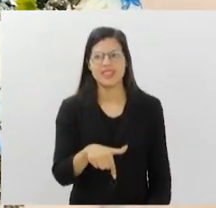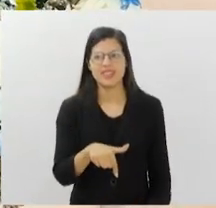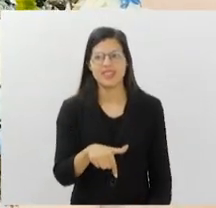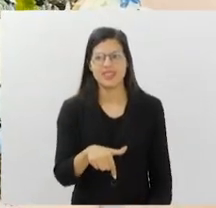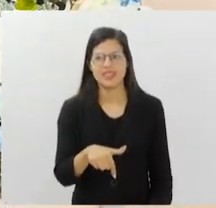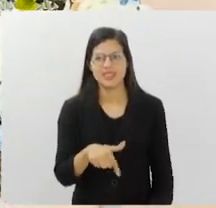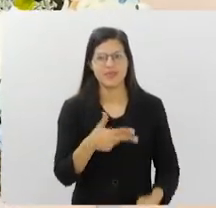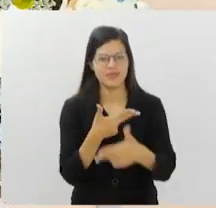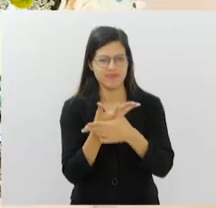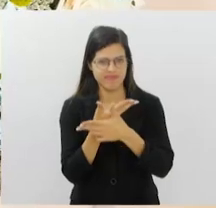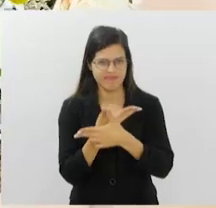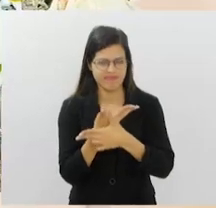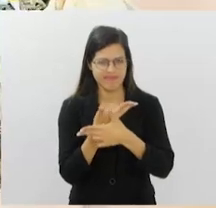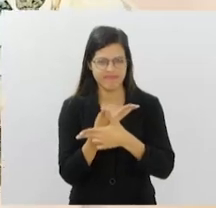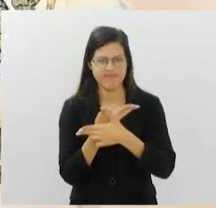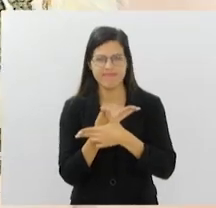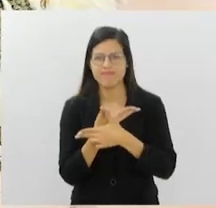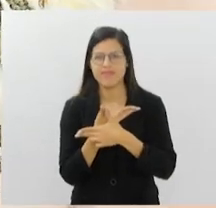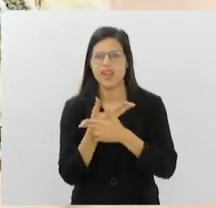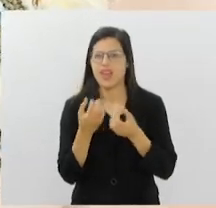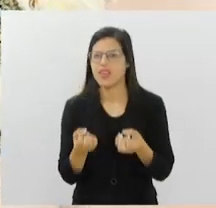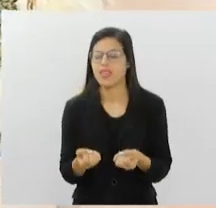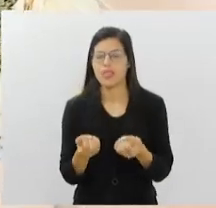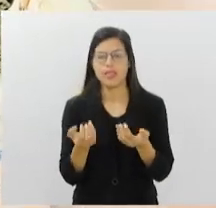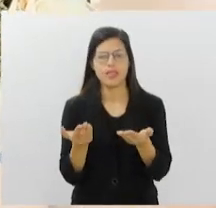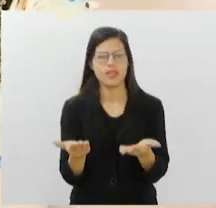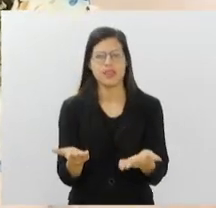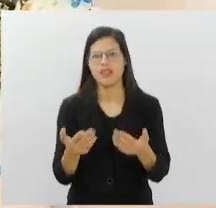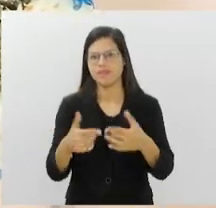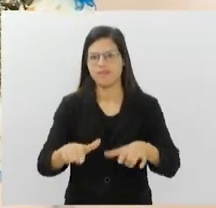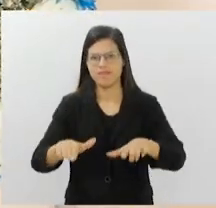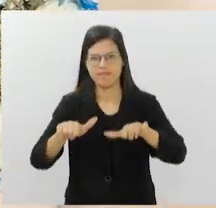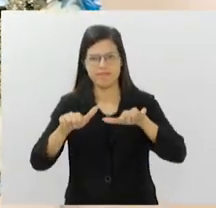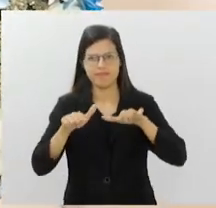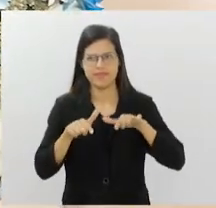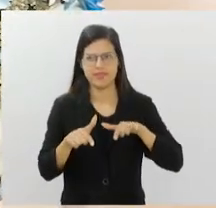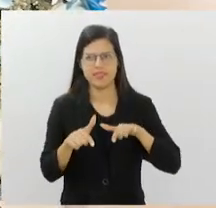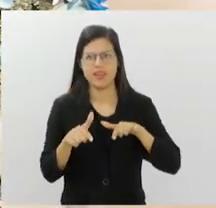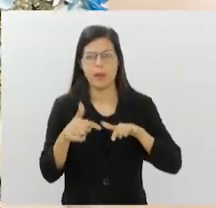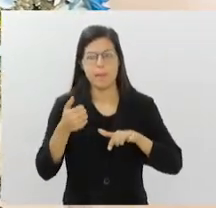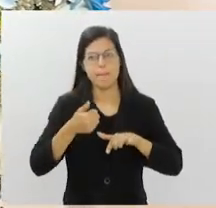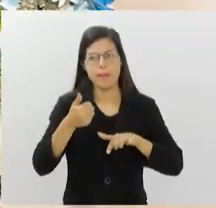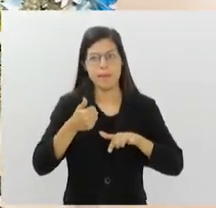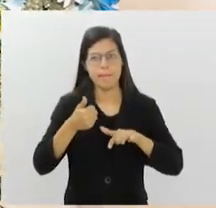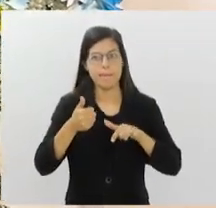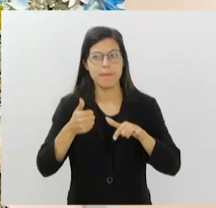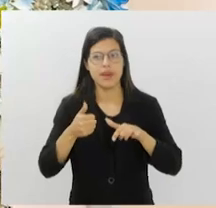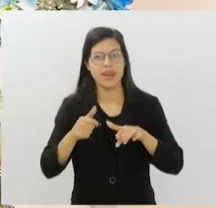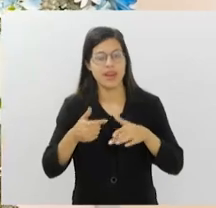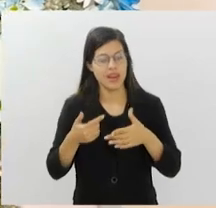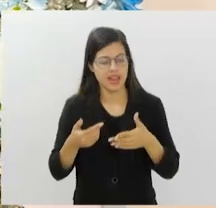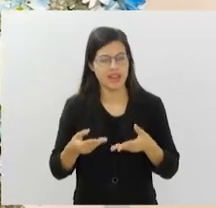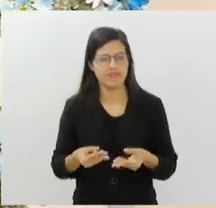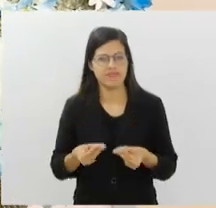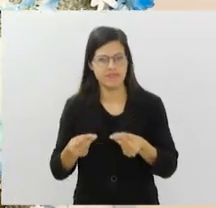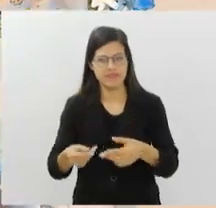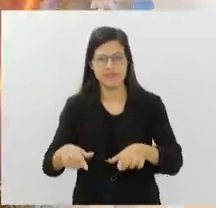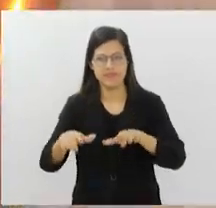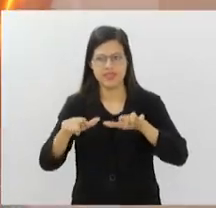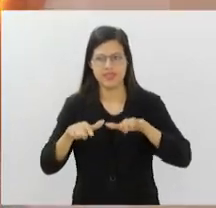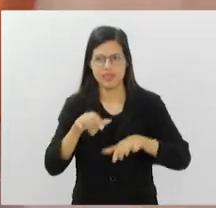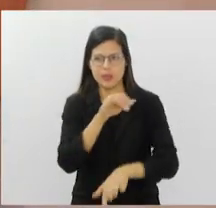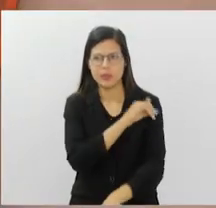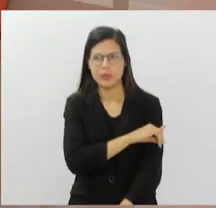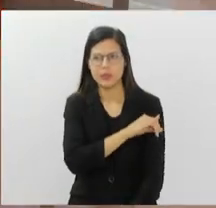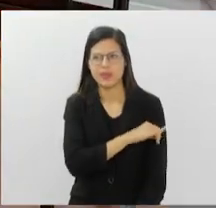no Cristo Redentor, a entrega dos diplomas, a primeira entrega de diplomas no Rio de